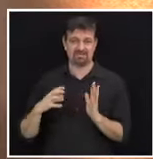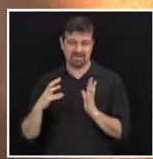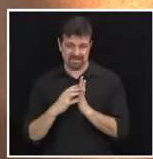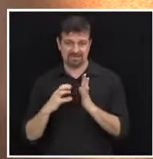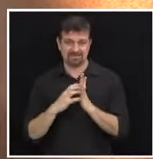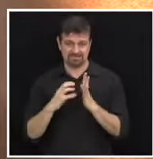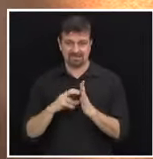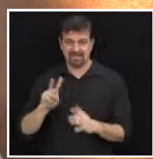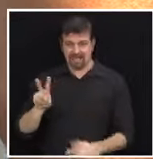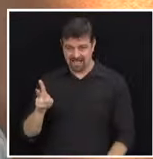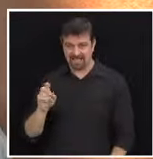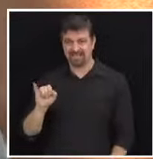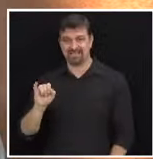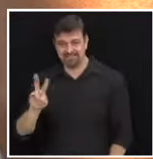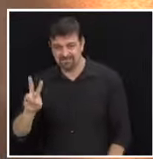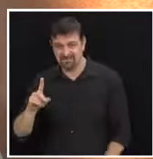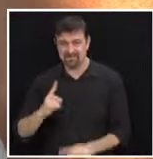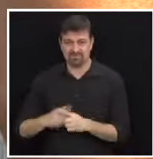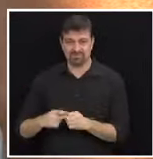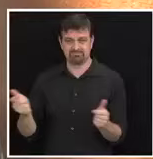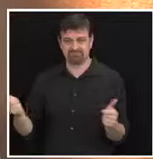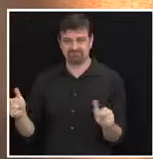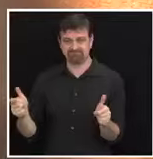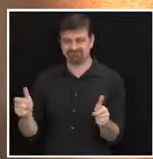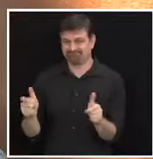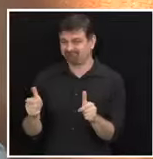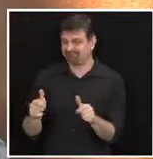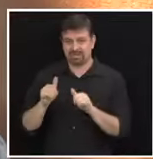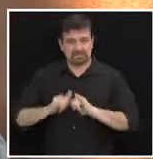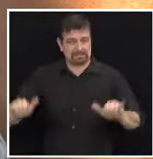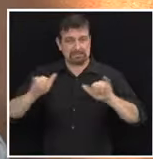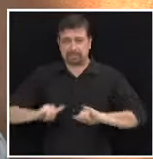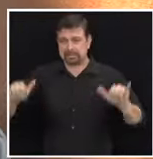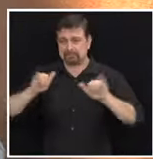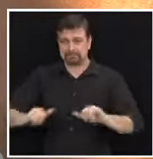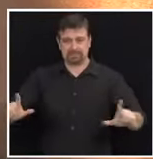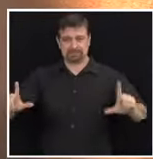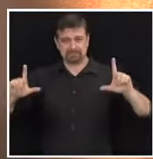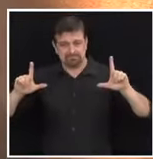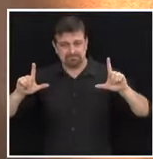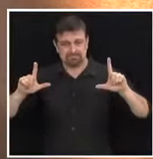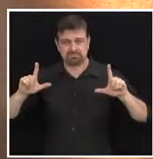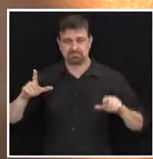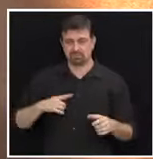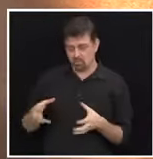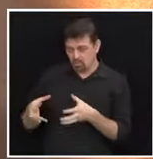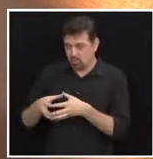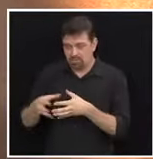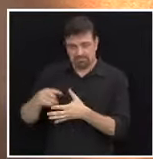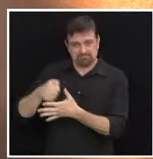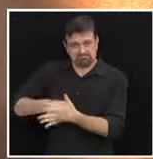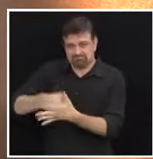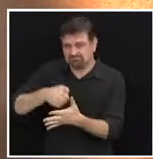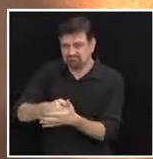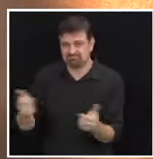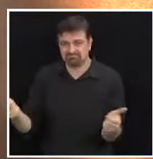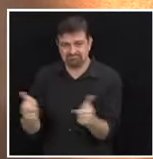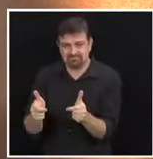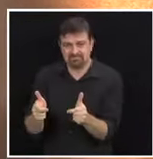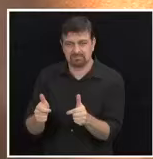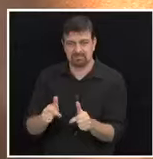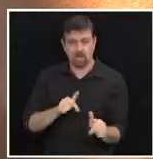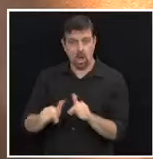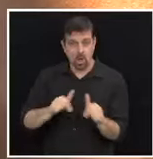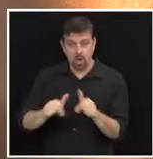ao HIV. E reduziu muito o número de campanhas, o número de organizações envolvidas com isso. O serviço público